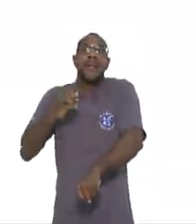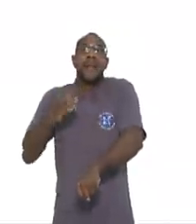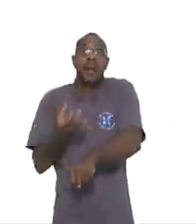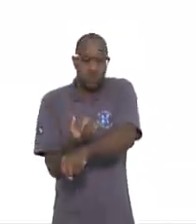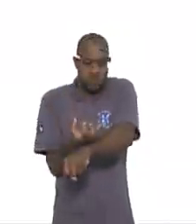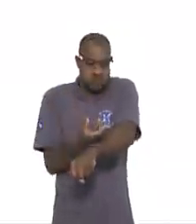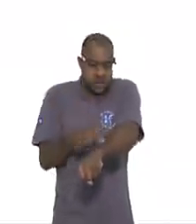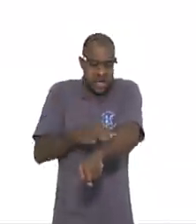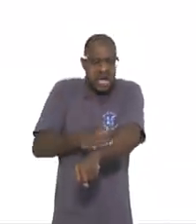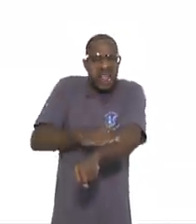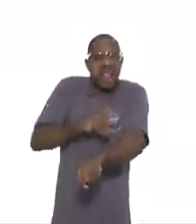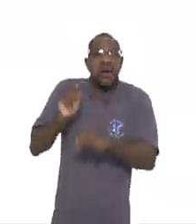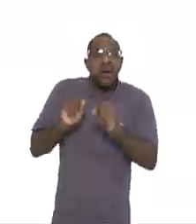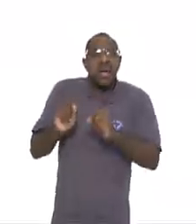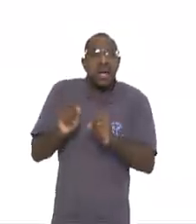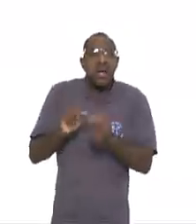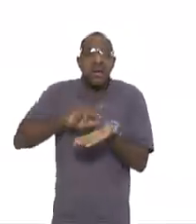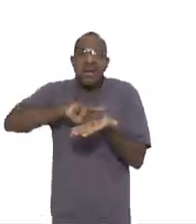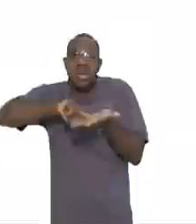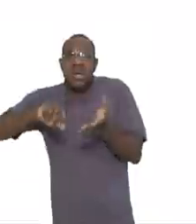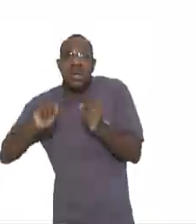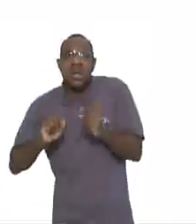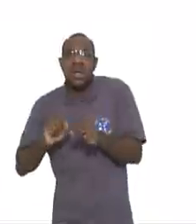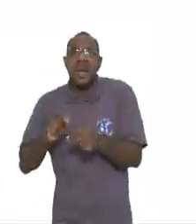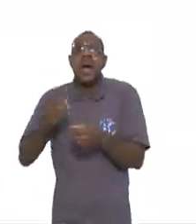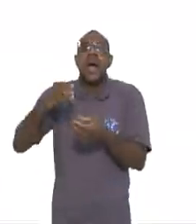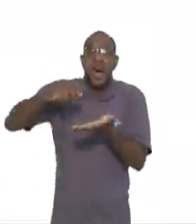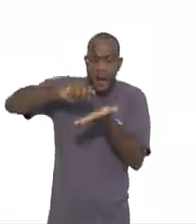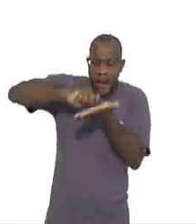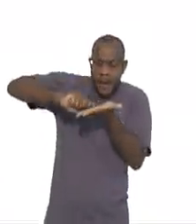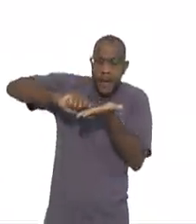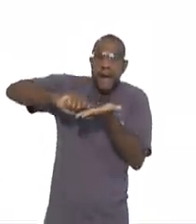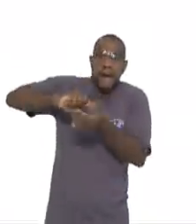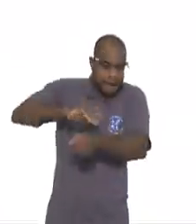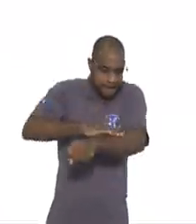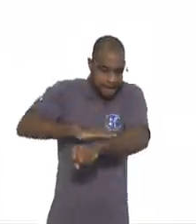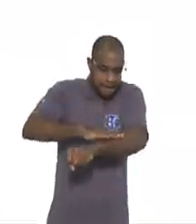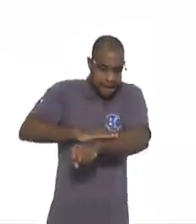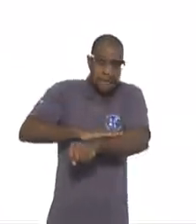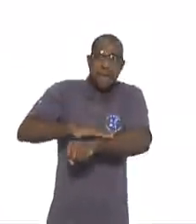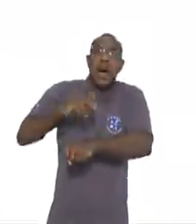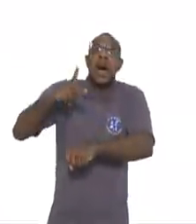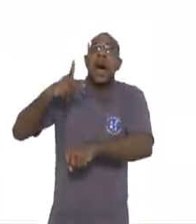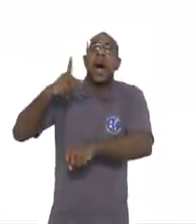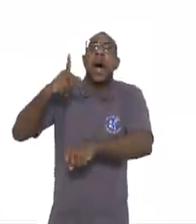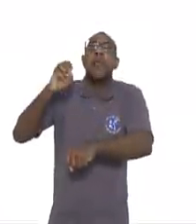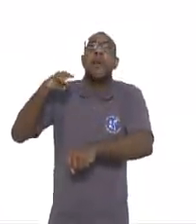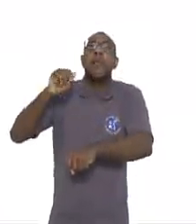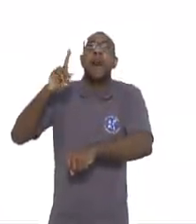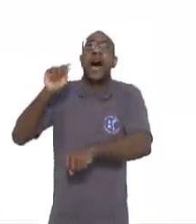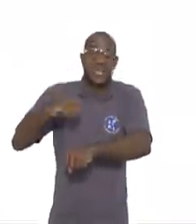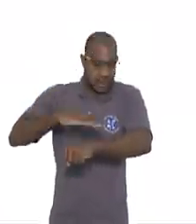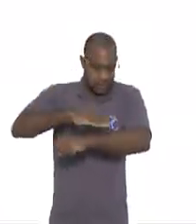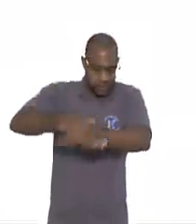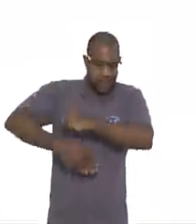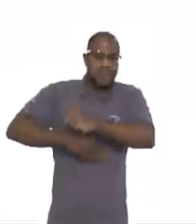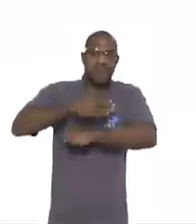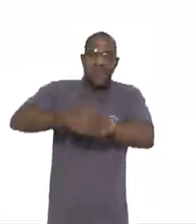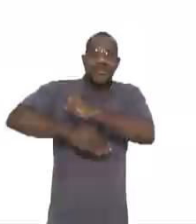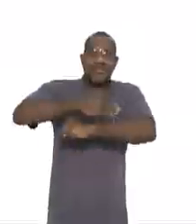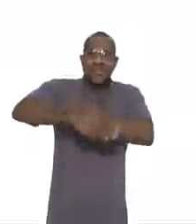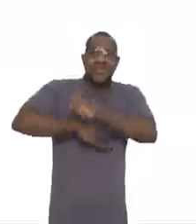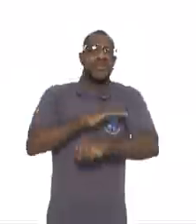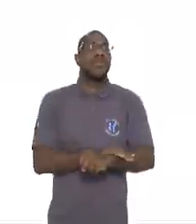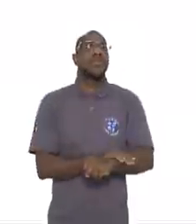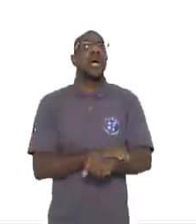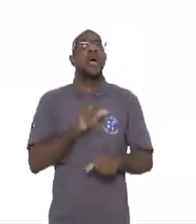na maioria dos serviços de queimados, é feito com pomada e curativos feitos com gás, que são trocados a cada 2 ou 3 dias,